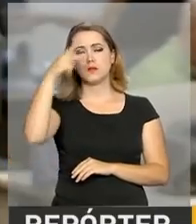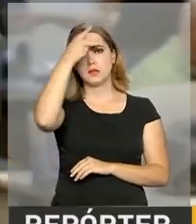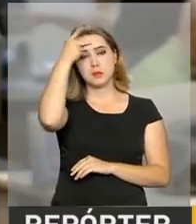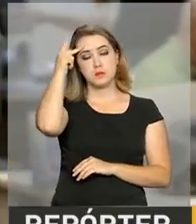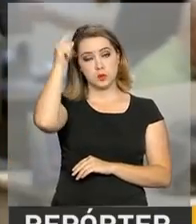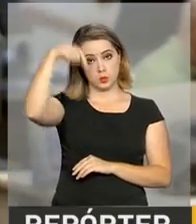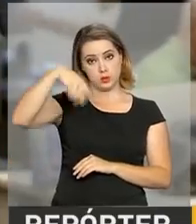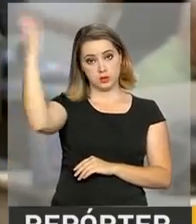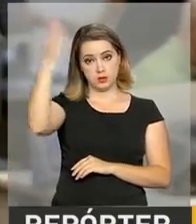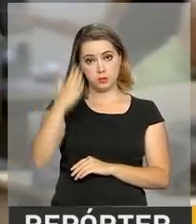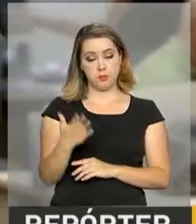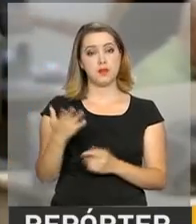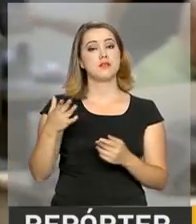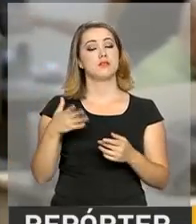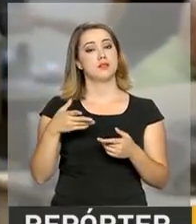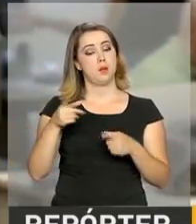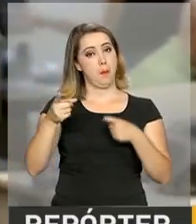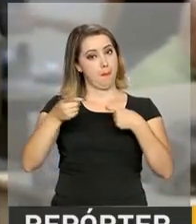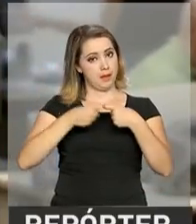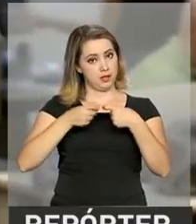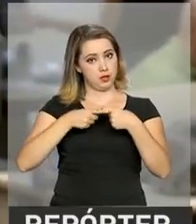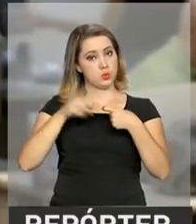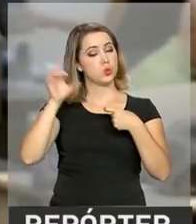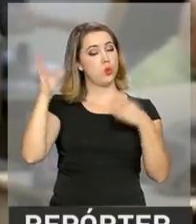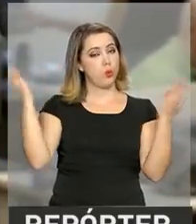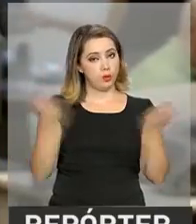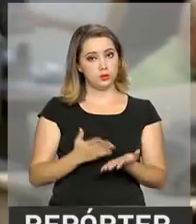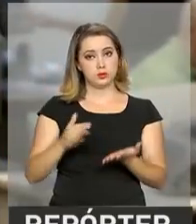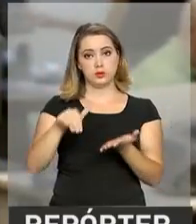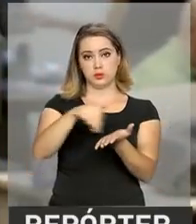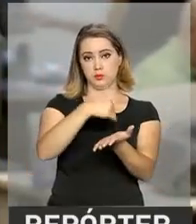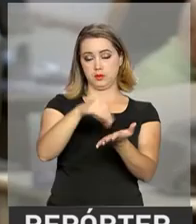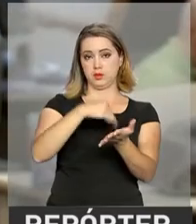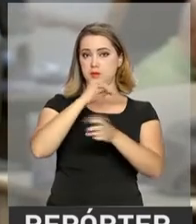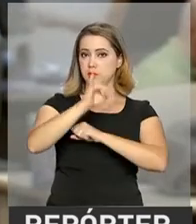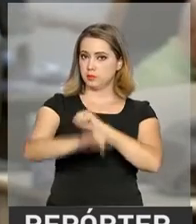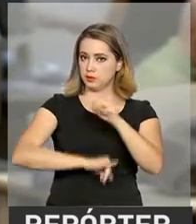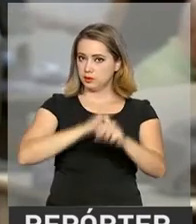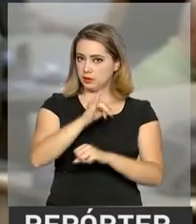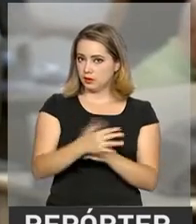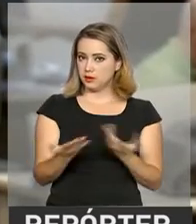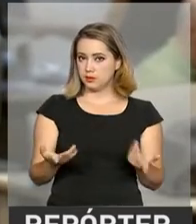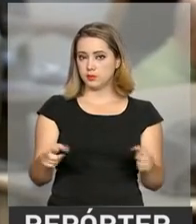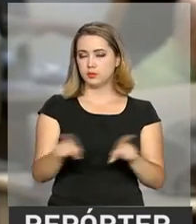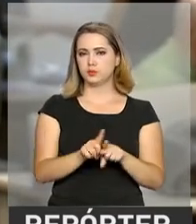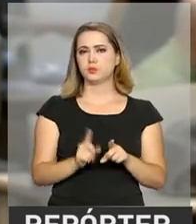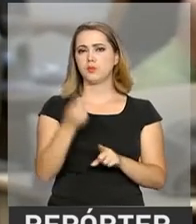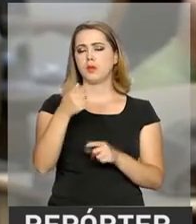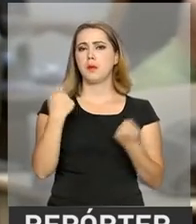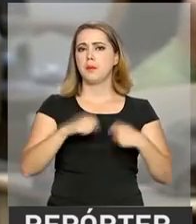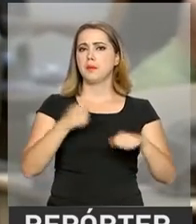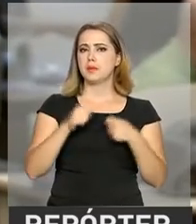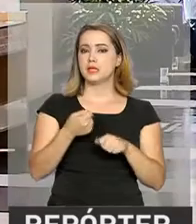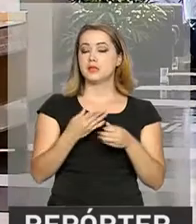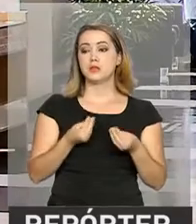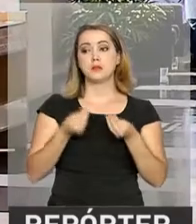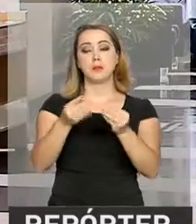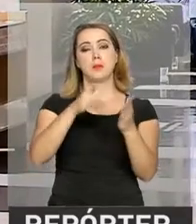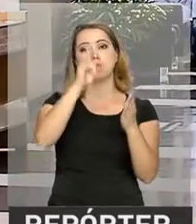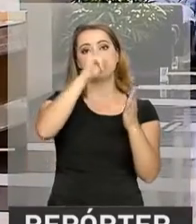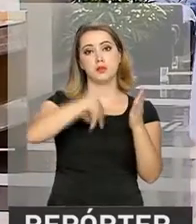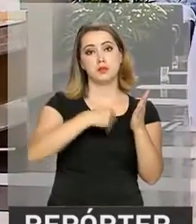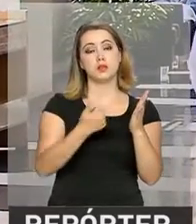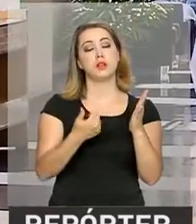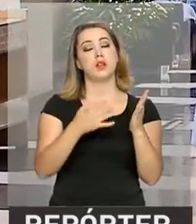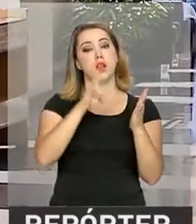têm até hoje para fazer as inscrições só pelo site do programa. Para concorrer a uma vaga, eles precisam submeter a documentação exigida